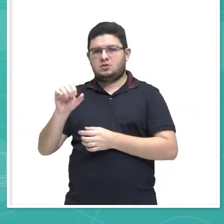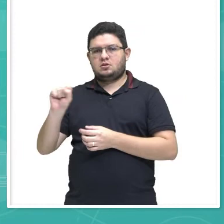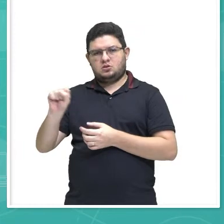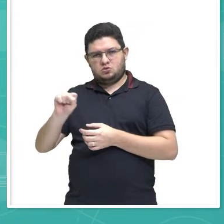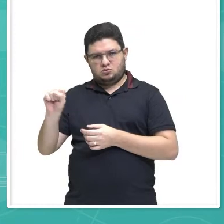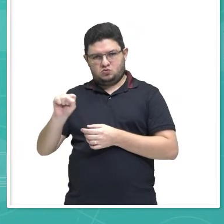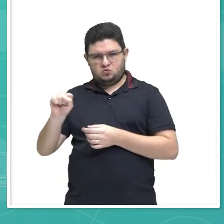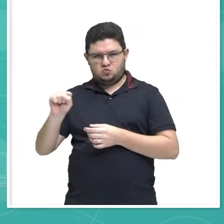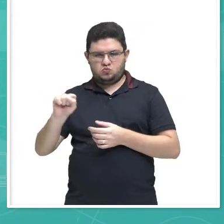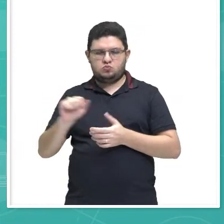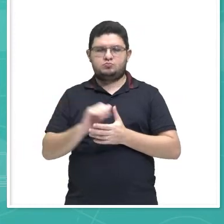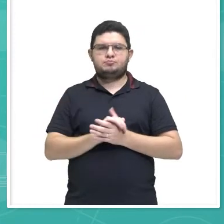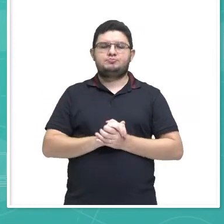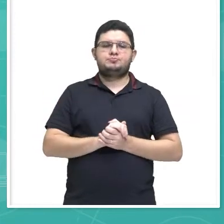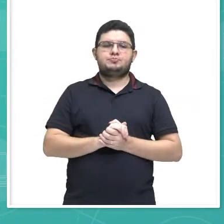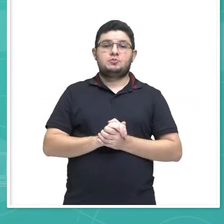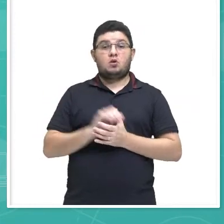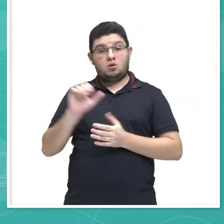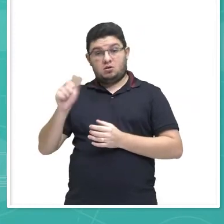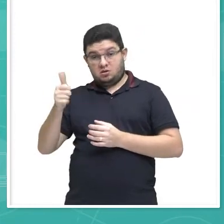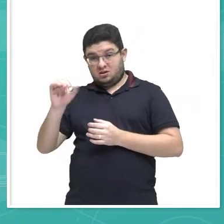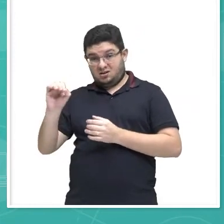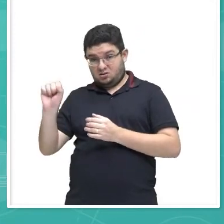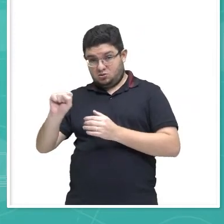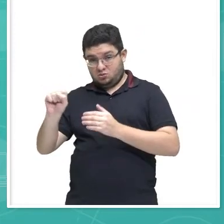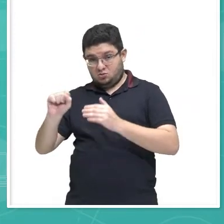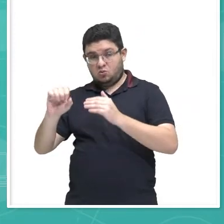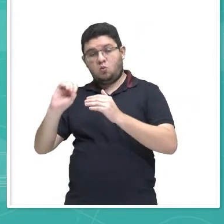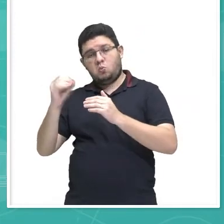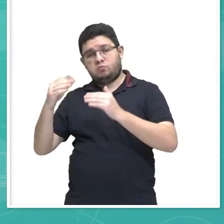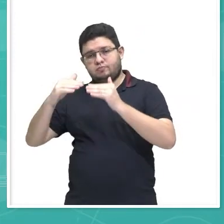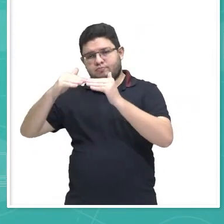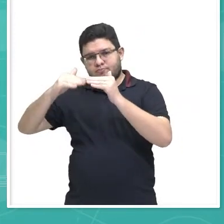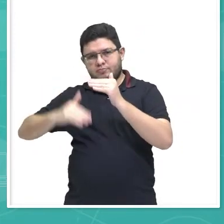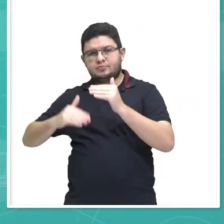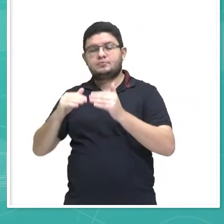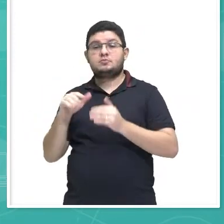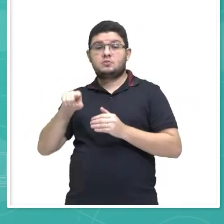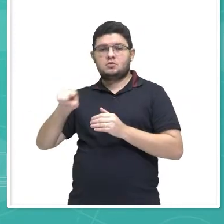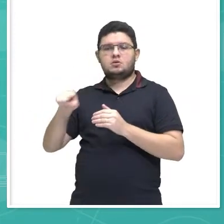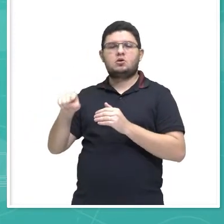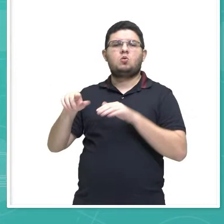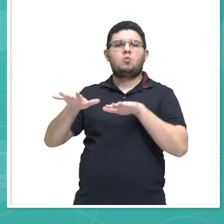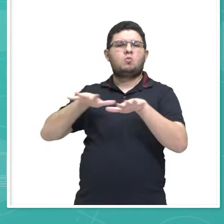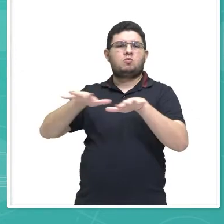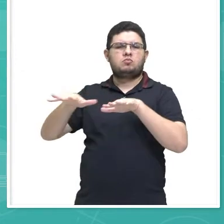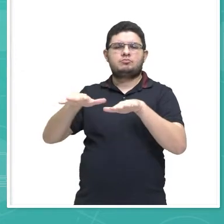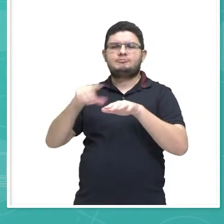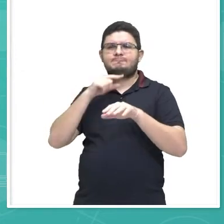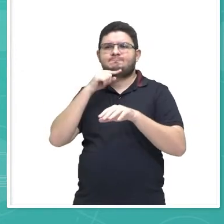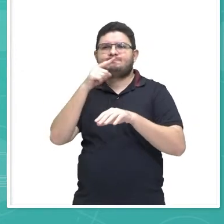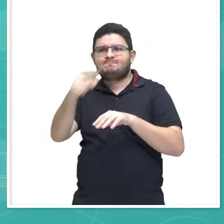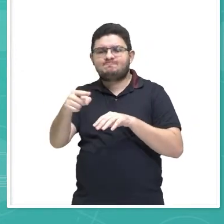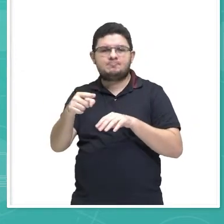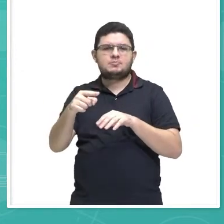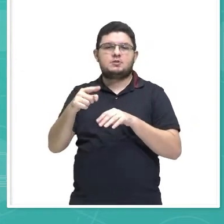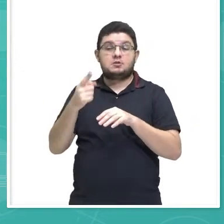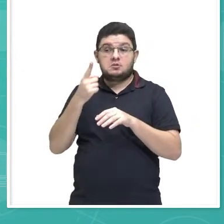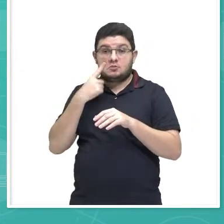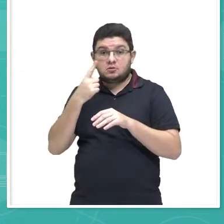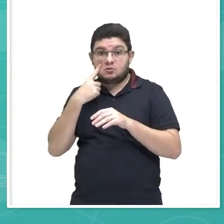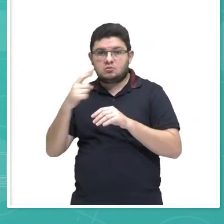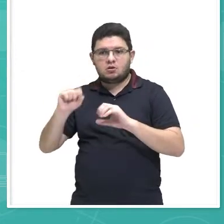menos. Certo? Então é um movimento que realmente não deu certo, que ele foi até